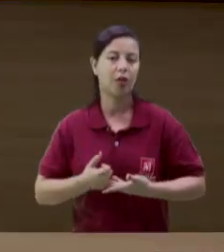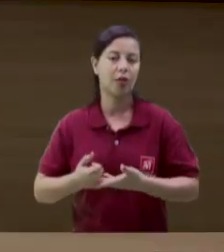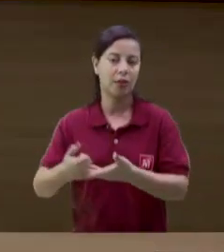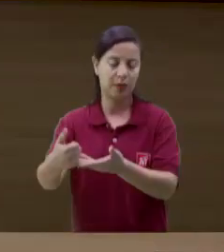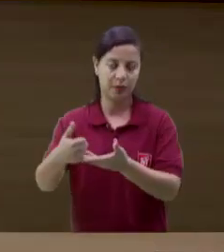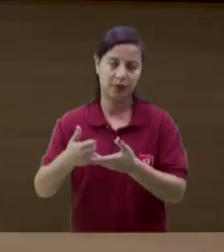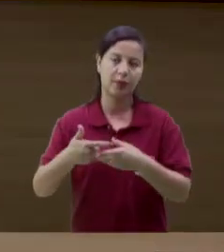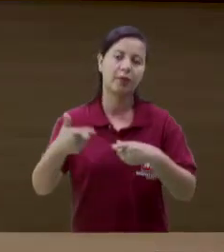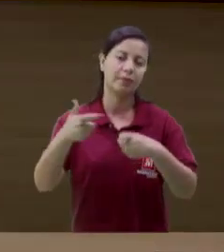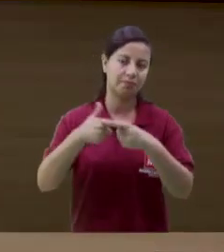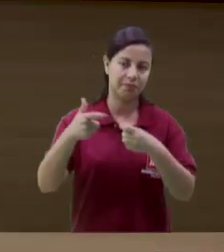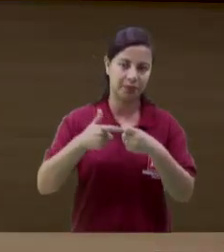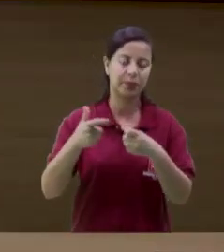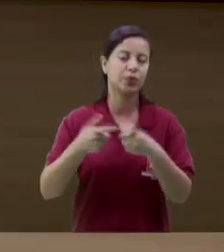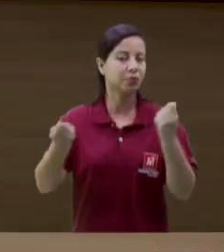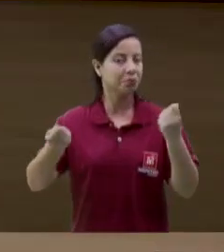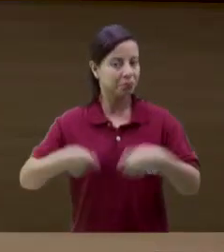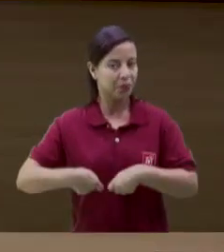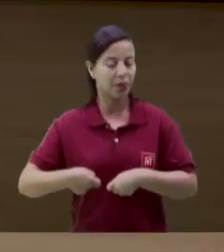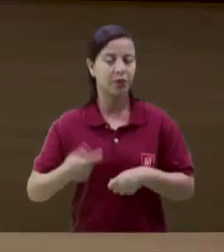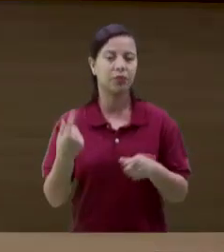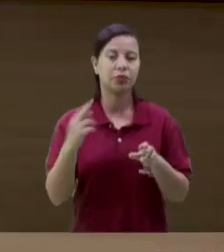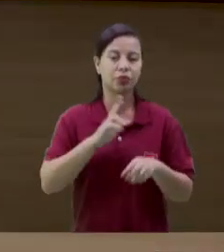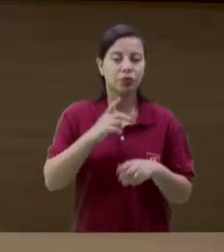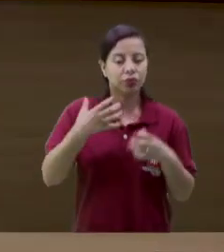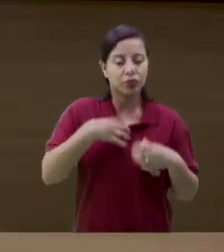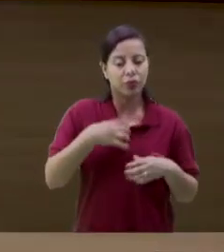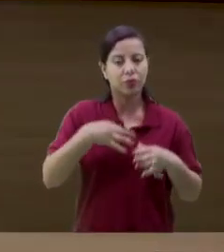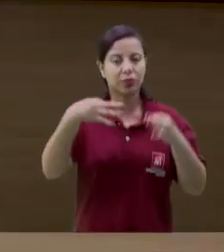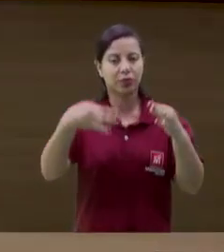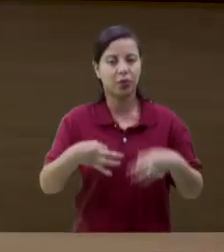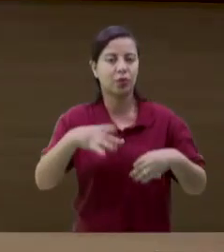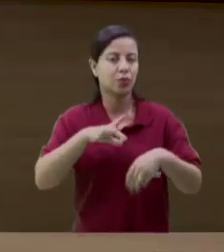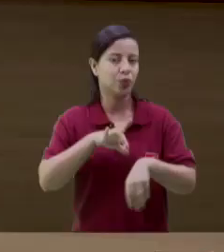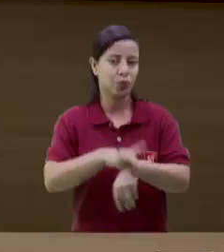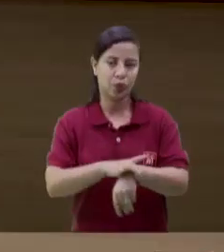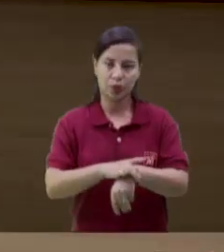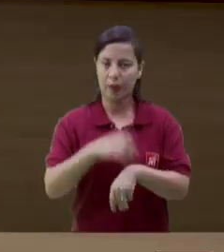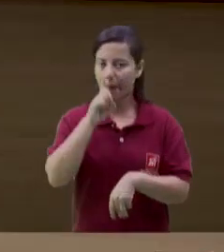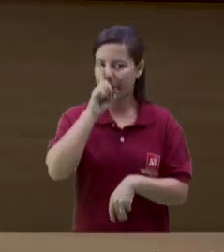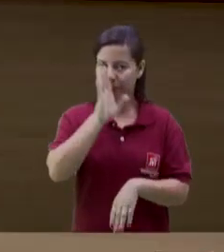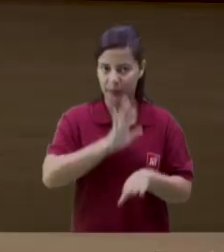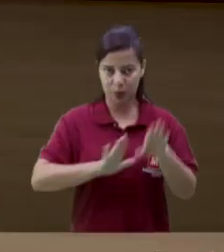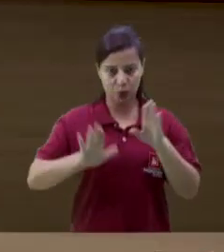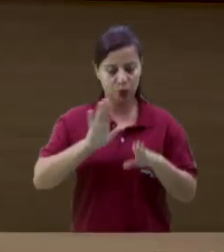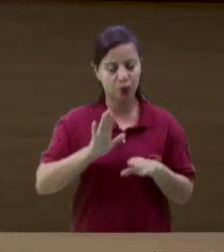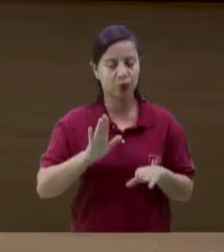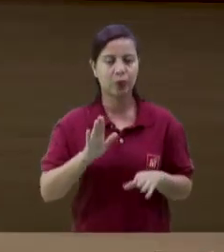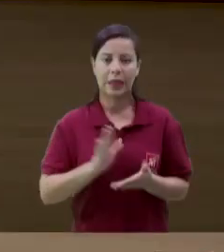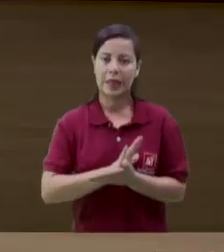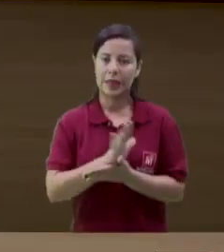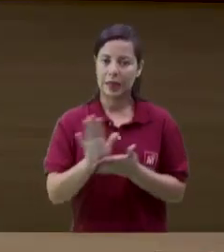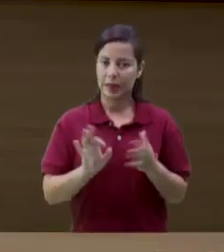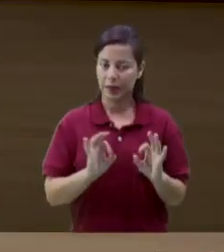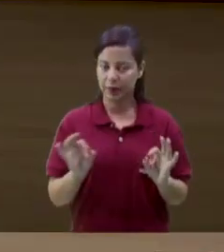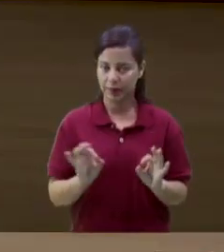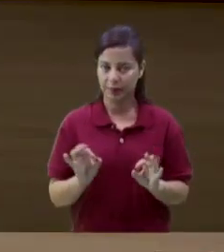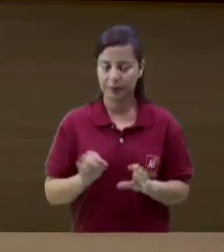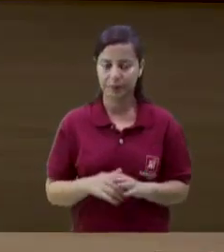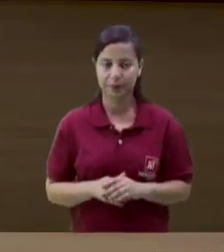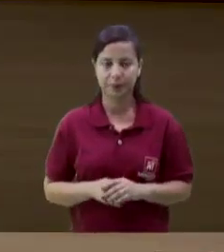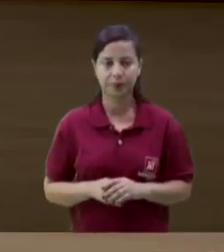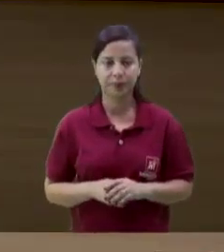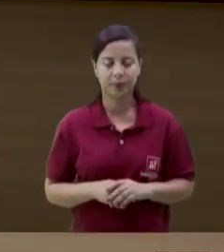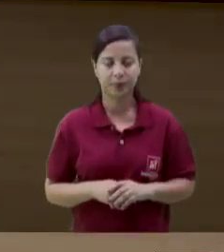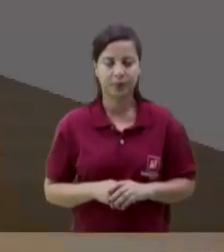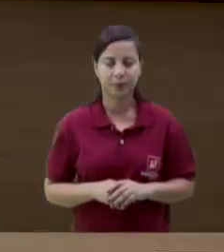transporte a vítima de uma forma correta, segura e não coloque a vida dela ainda em risco maior de morte.